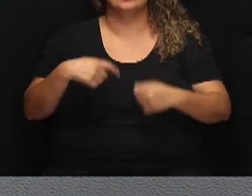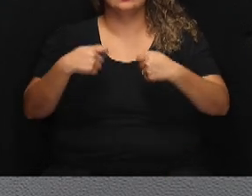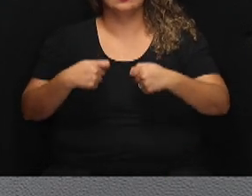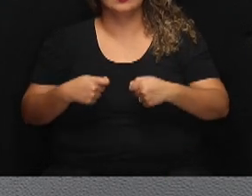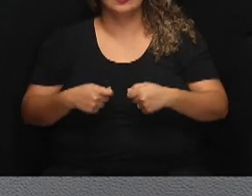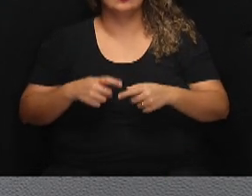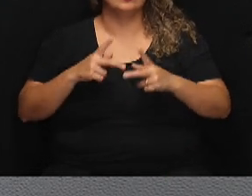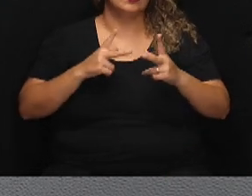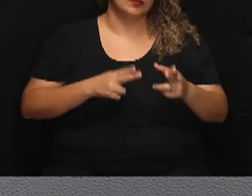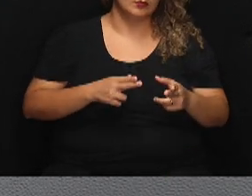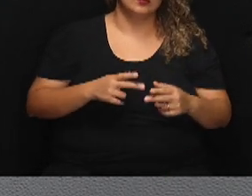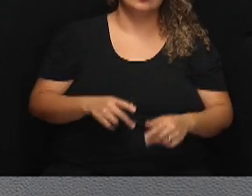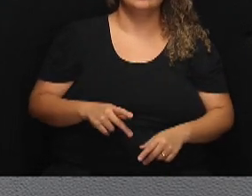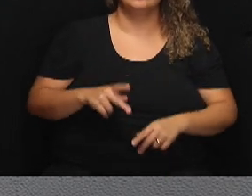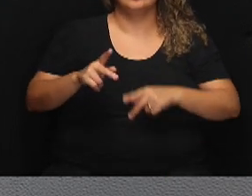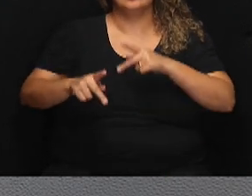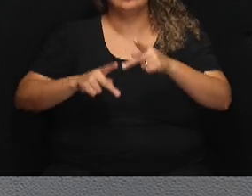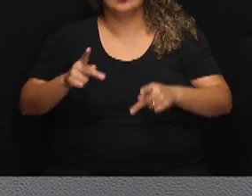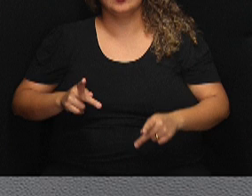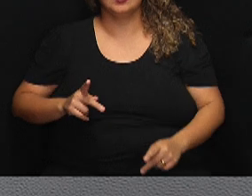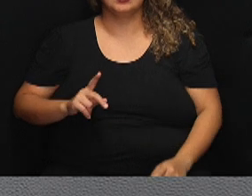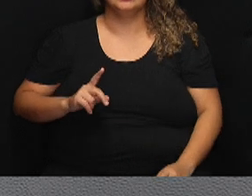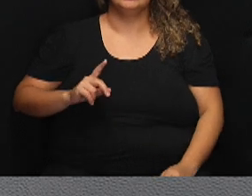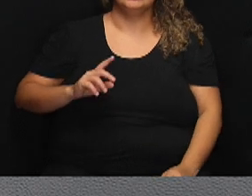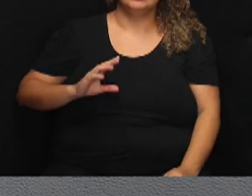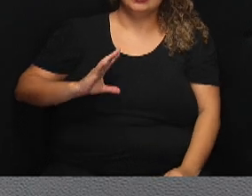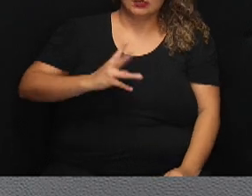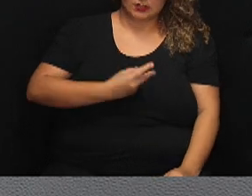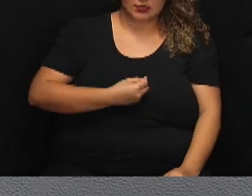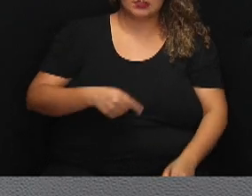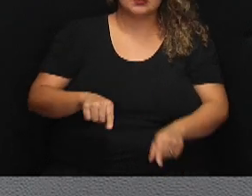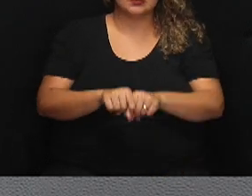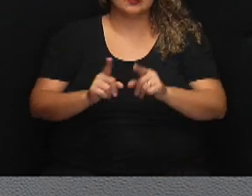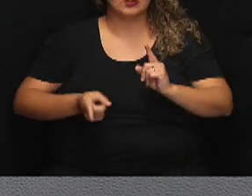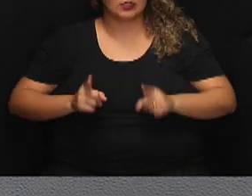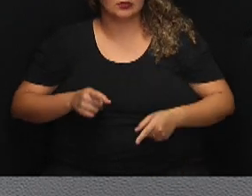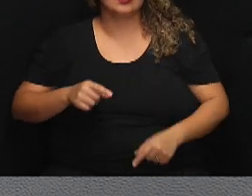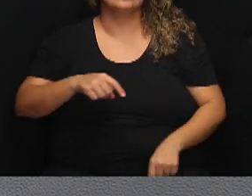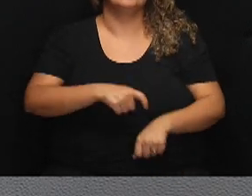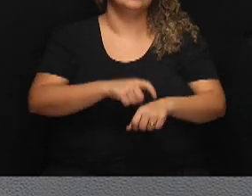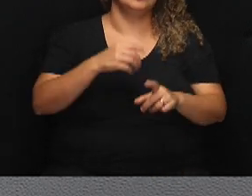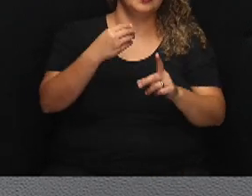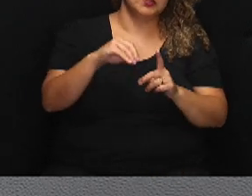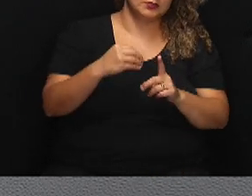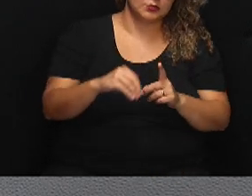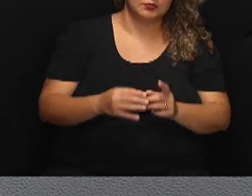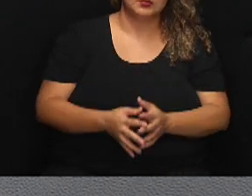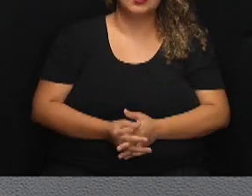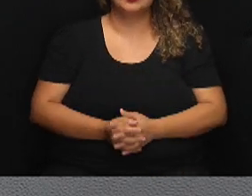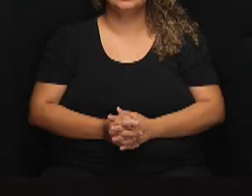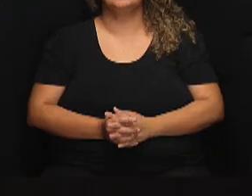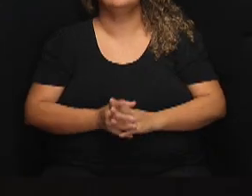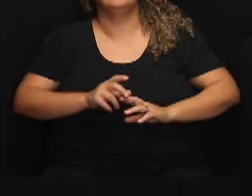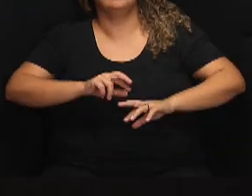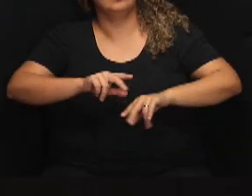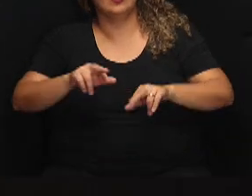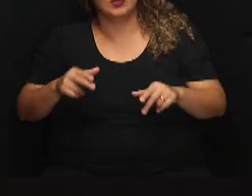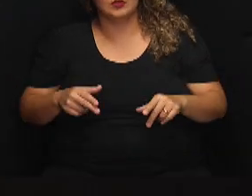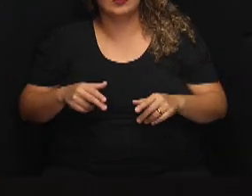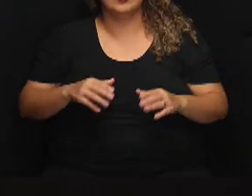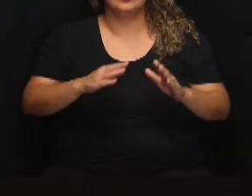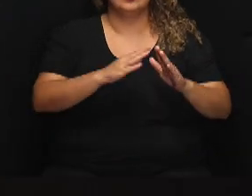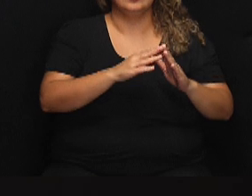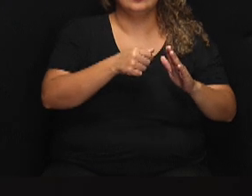a população trans e travestis hoje aqui do nosso município, ela ainda está em situação de vulnerabilidade, muitas são expulsas